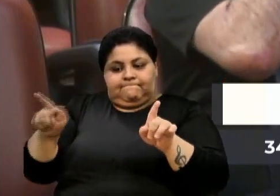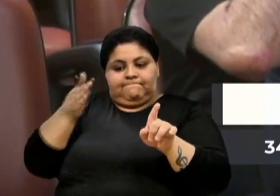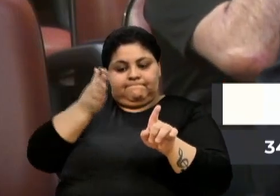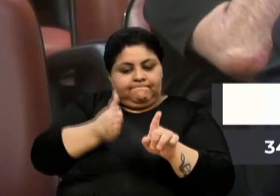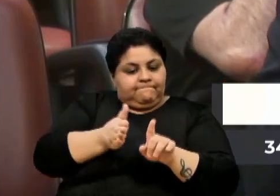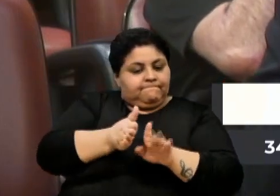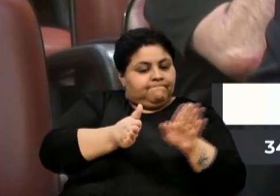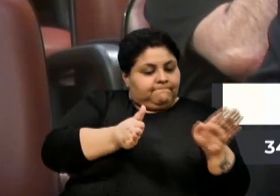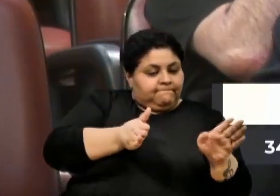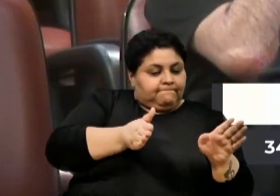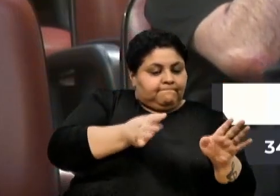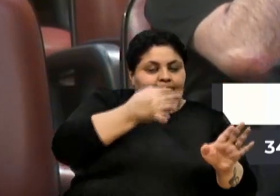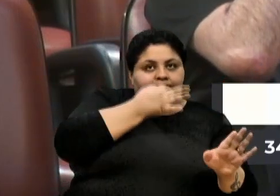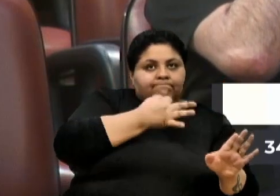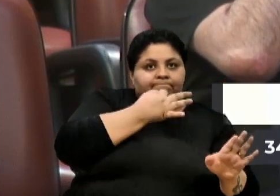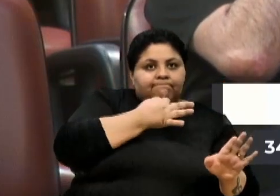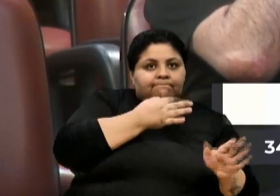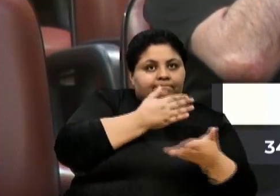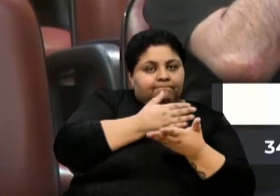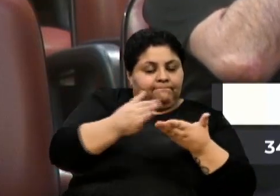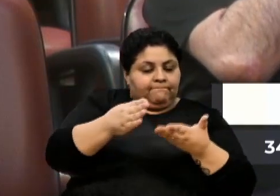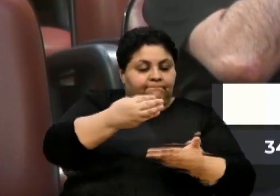a viver o